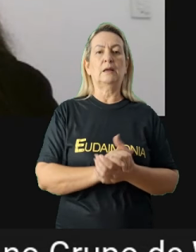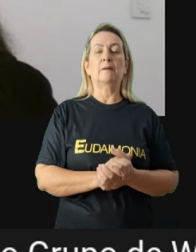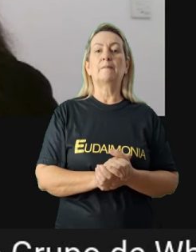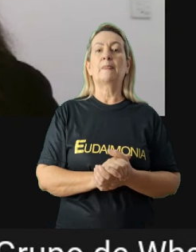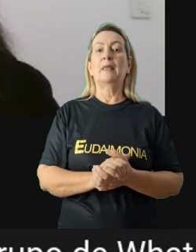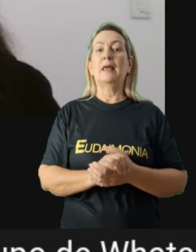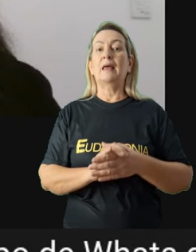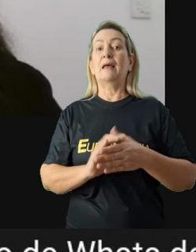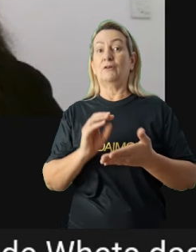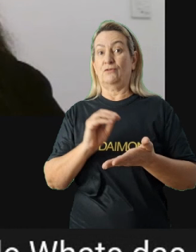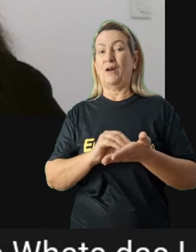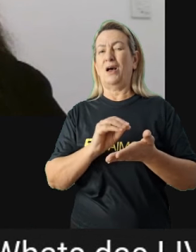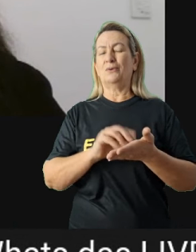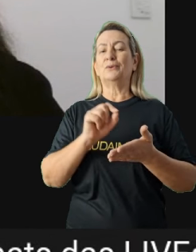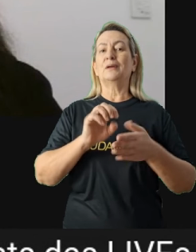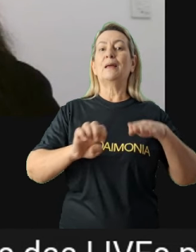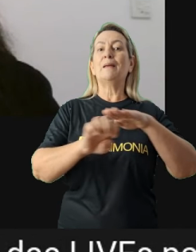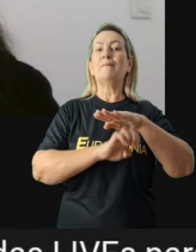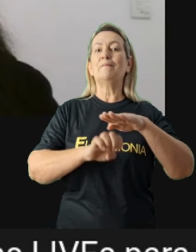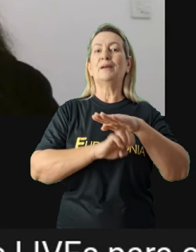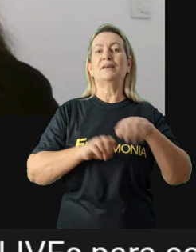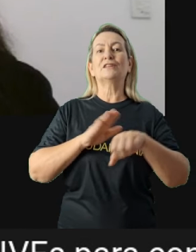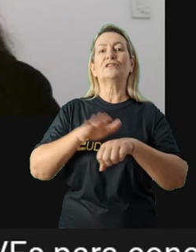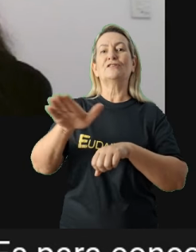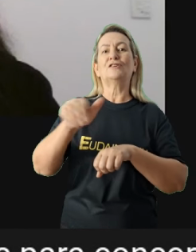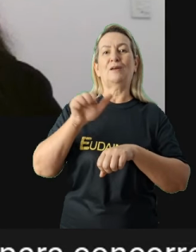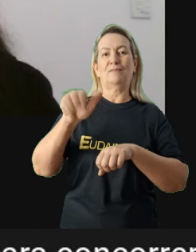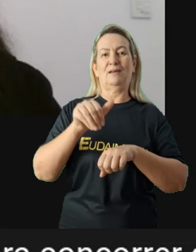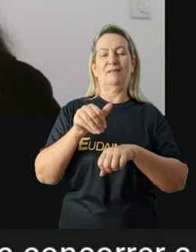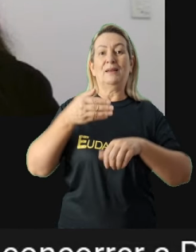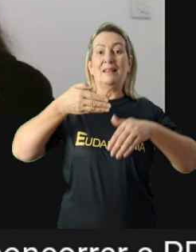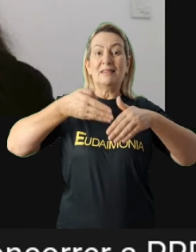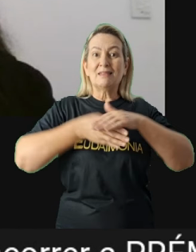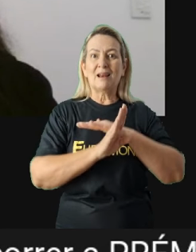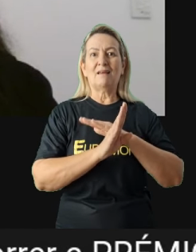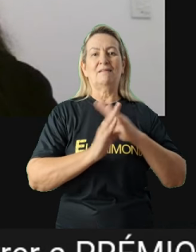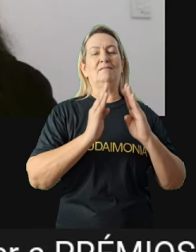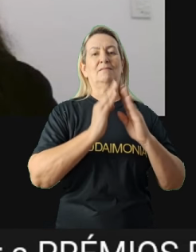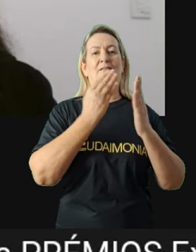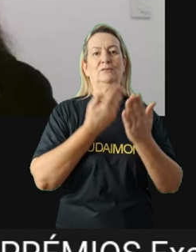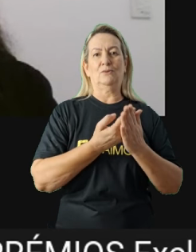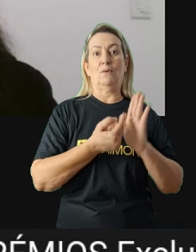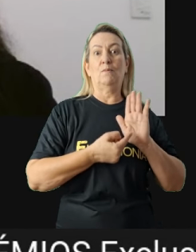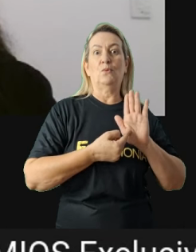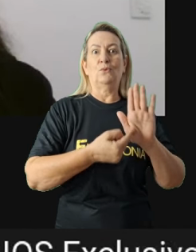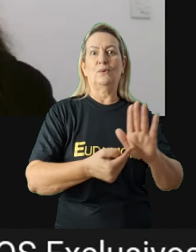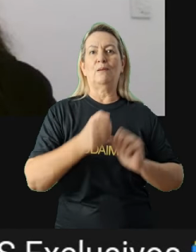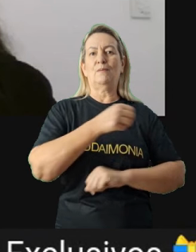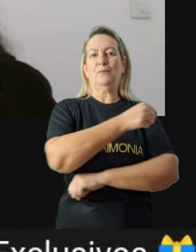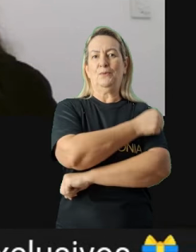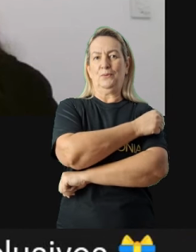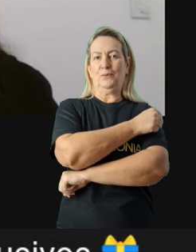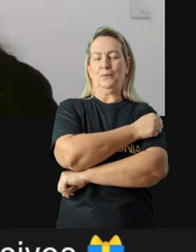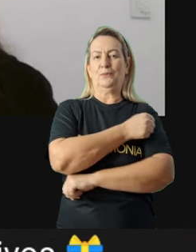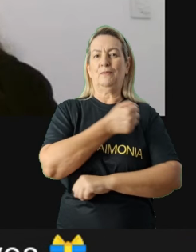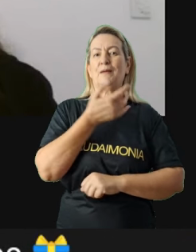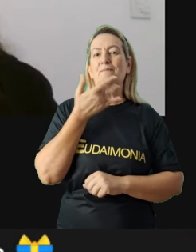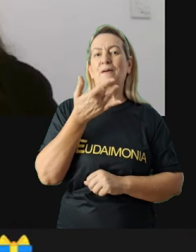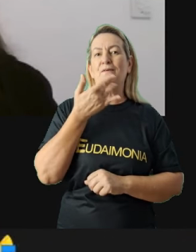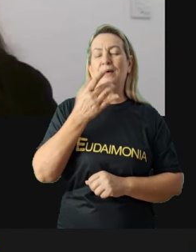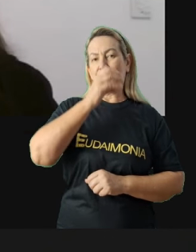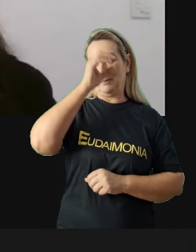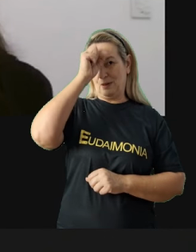acho muita falta, é trazer as empresas para dentro das escolas, trazer o mundo para dentro das